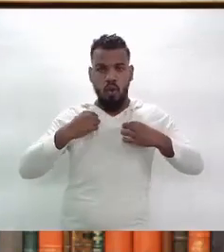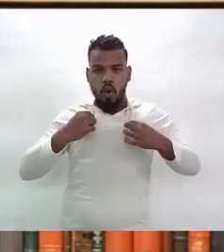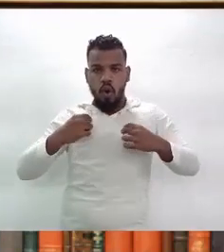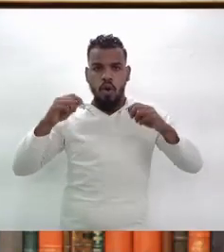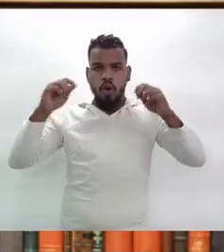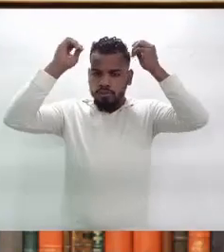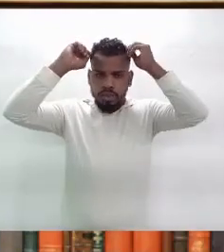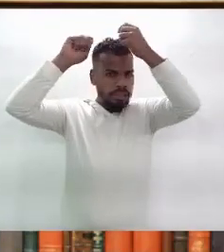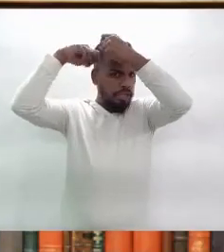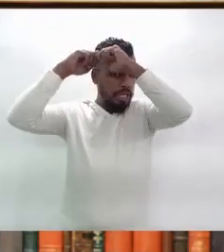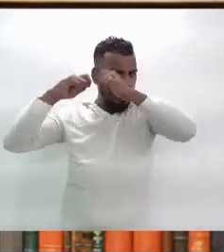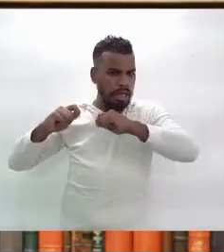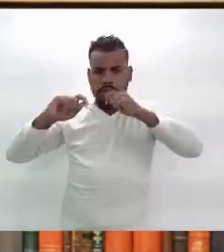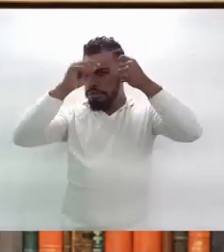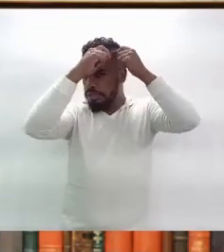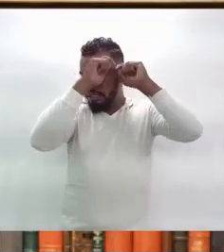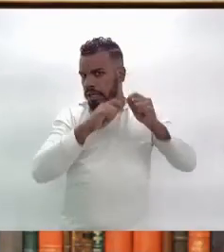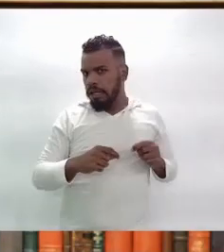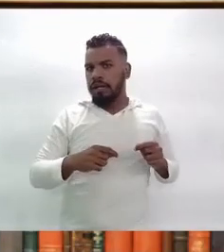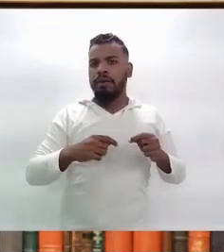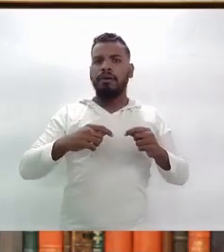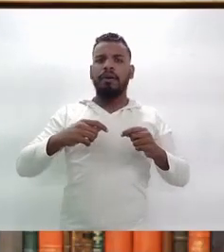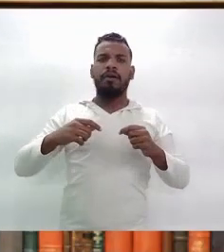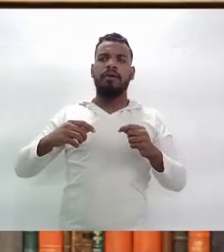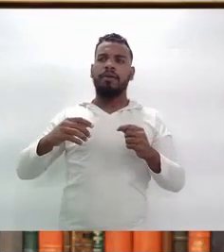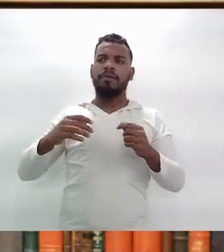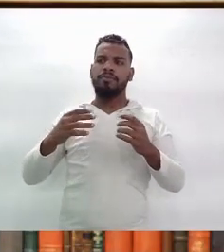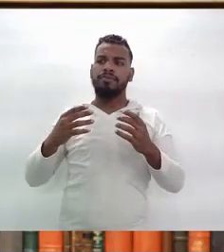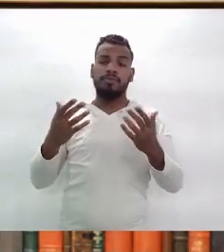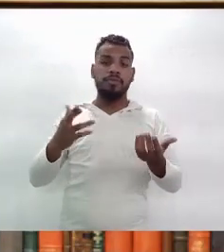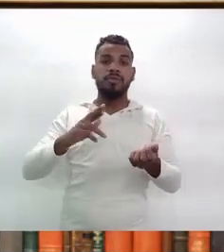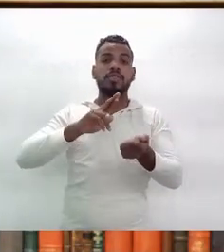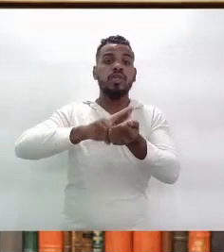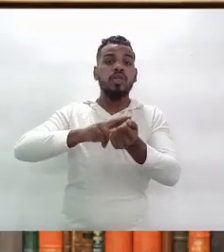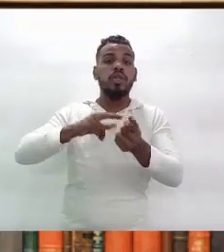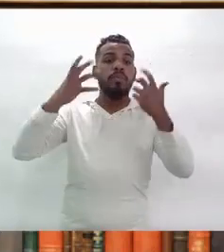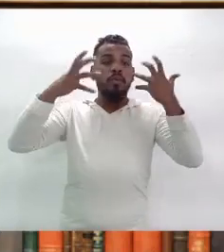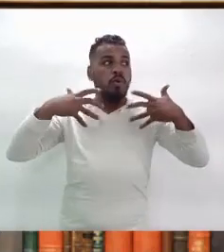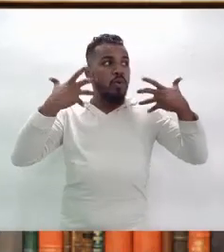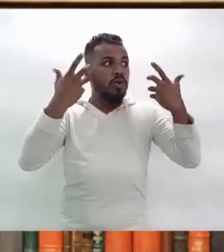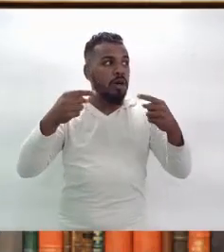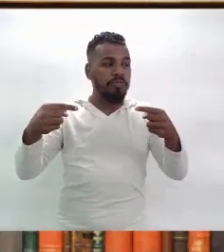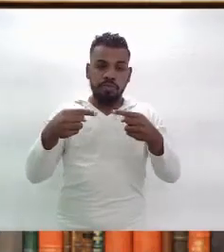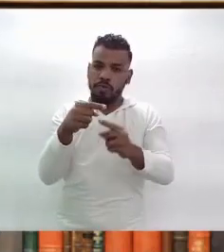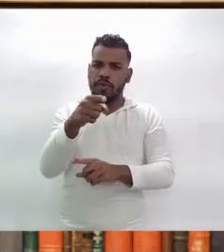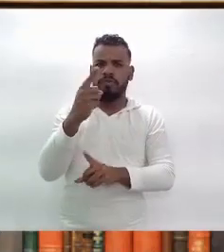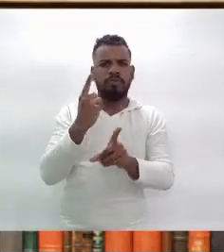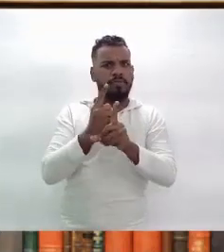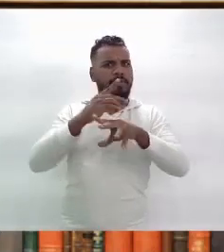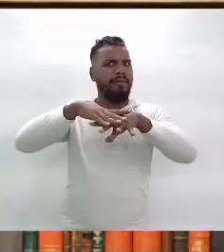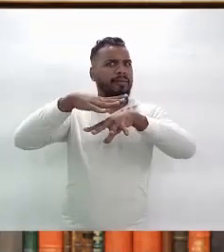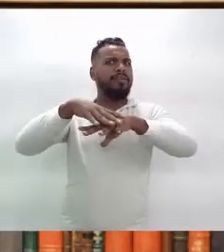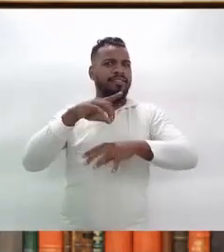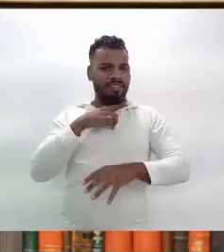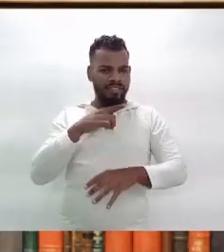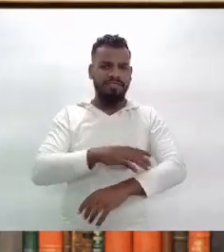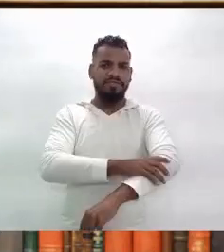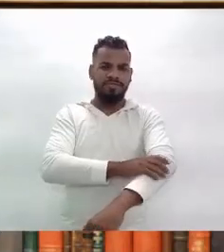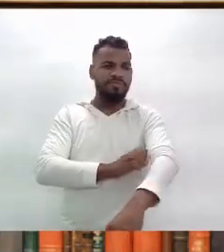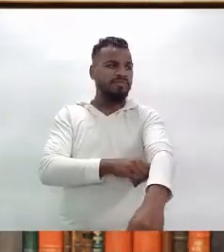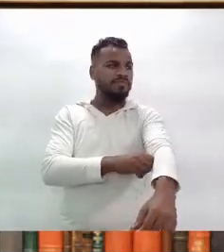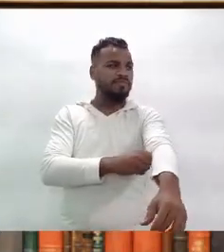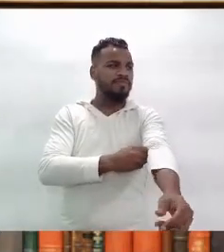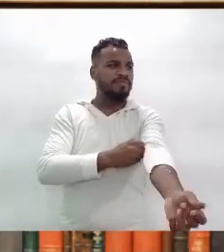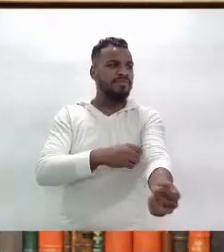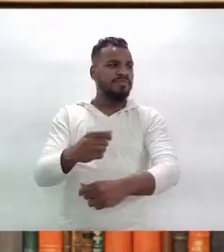as tranças, o estilo, a questão de ritmo, musicalidade, você vê muita matemática nisso. Além